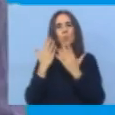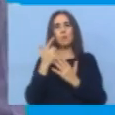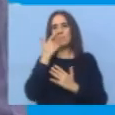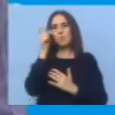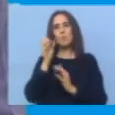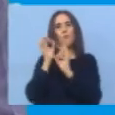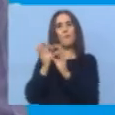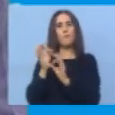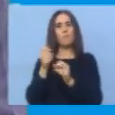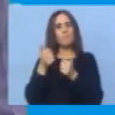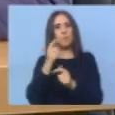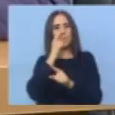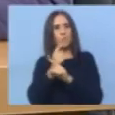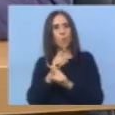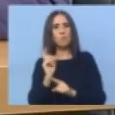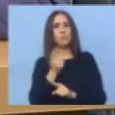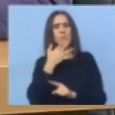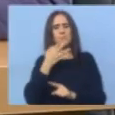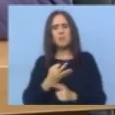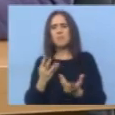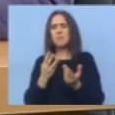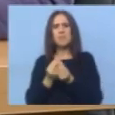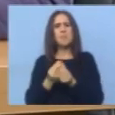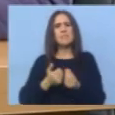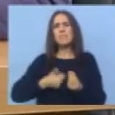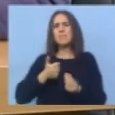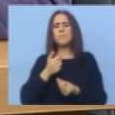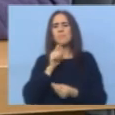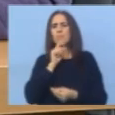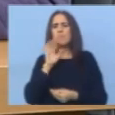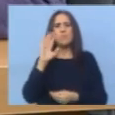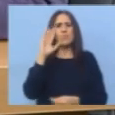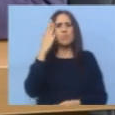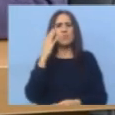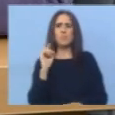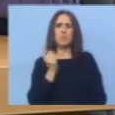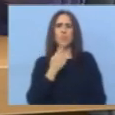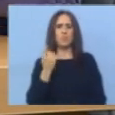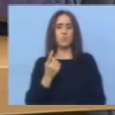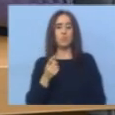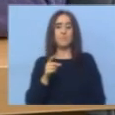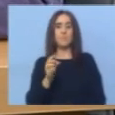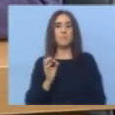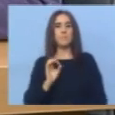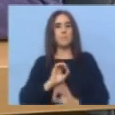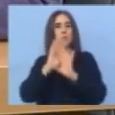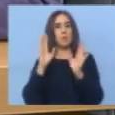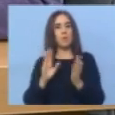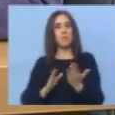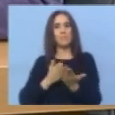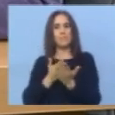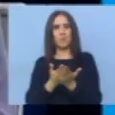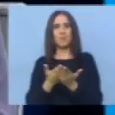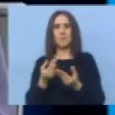comum, de procurarmos em conjunto o melhor bem possível para todos. E é essa, claramente, a proposta que nos